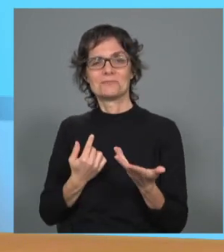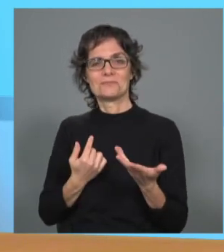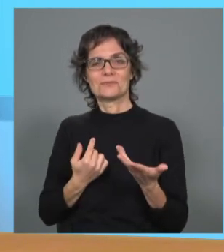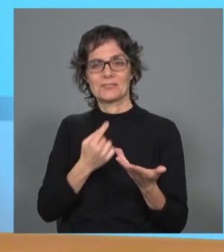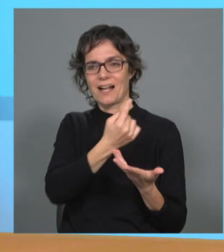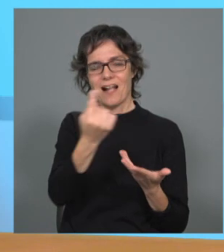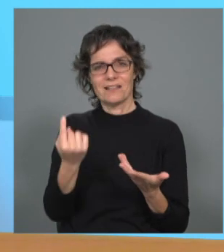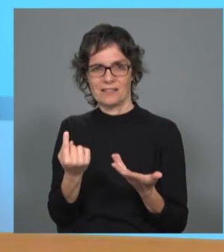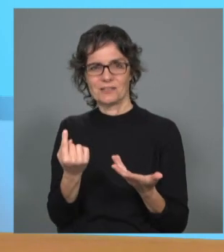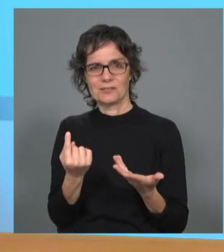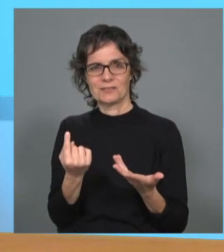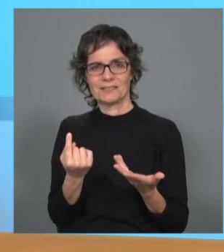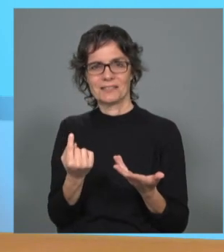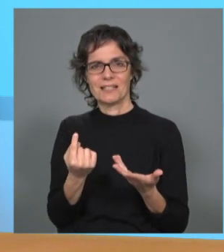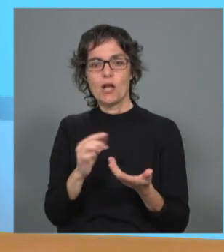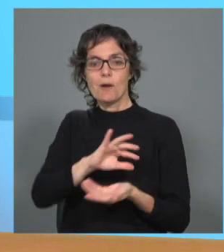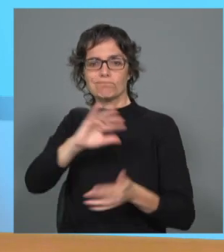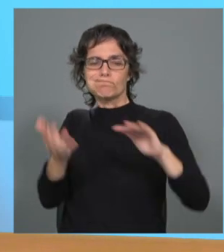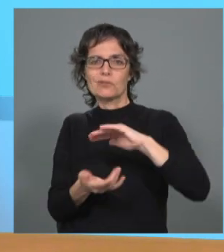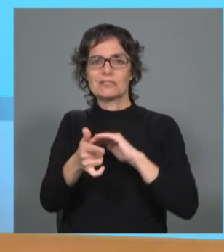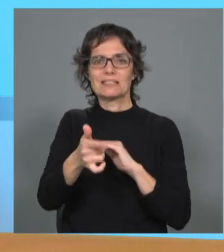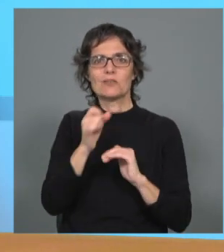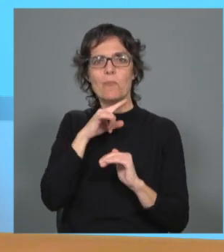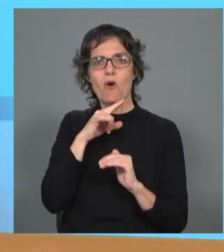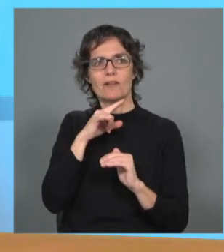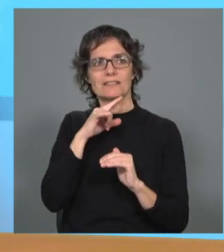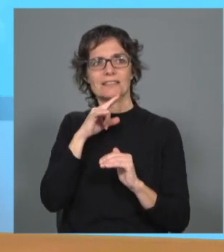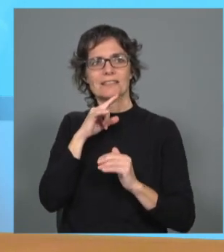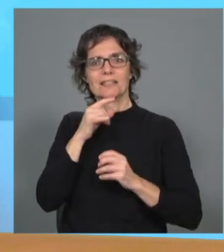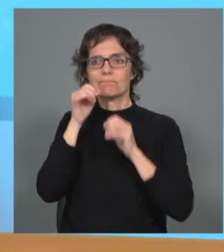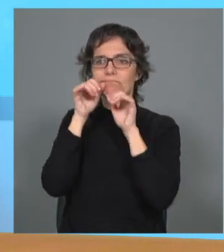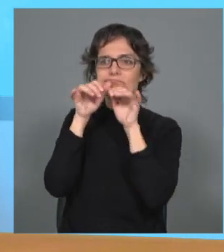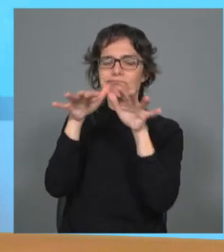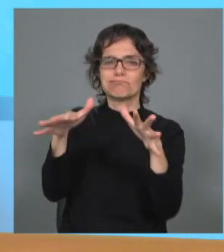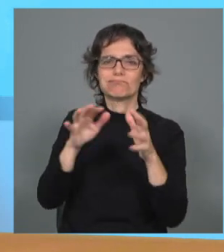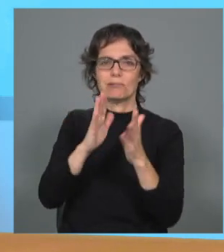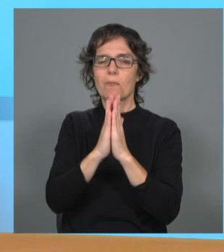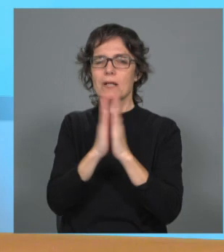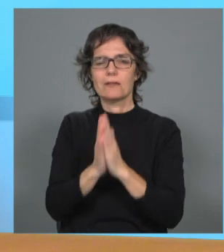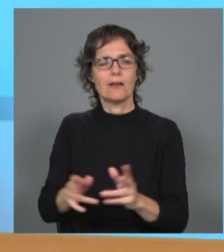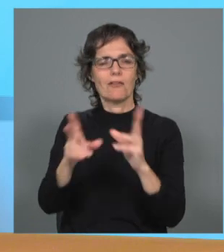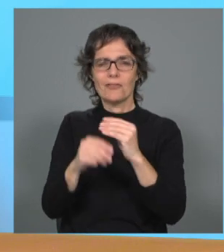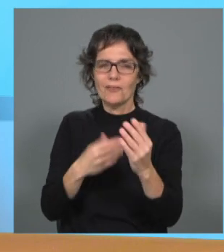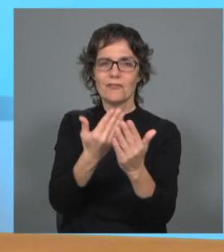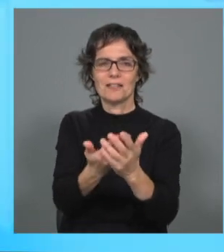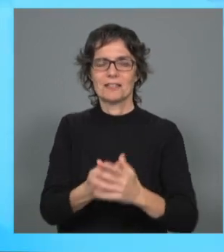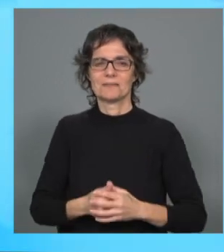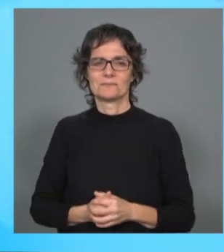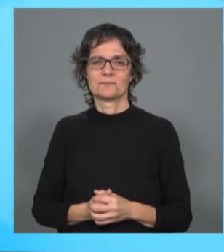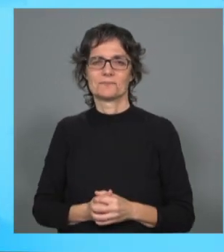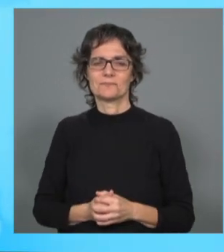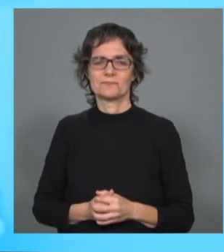no fundo, alavancar toda esta renovação que a Igreja tanto precisa. E